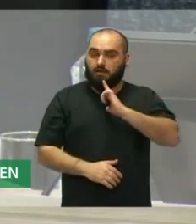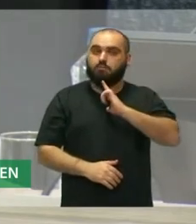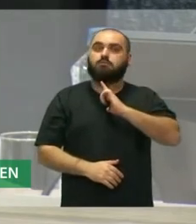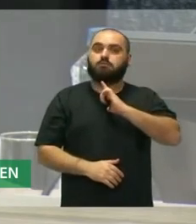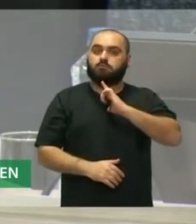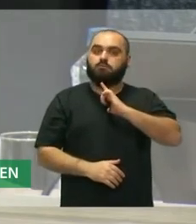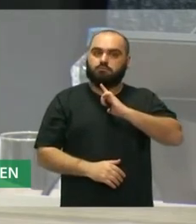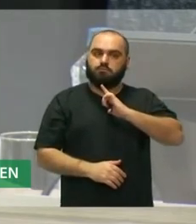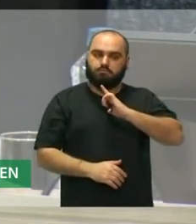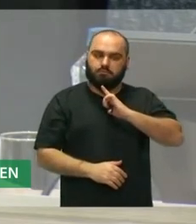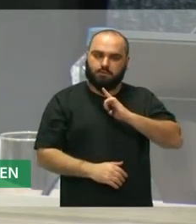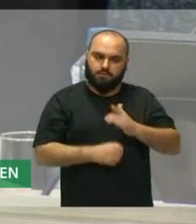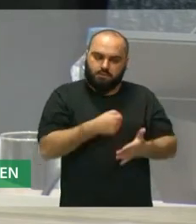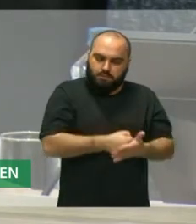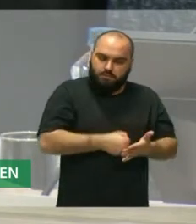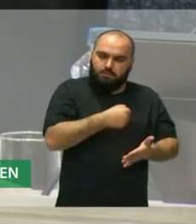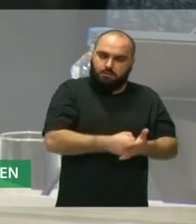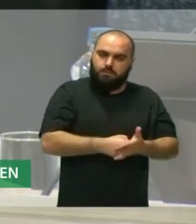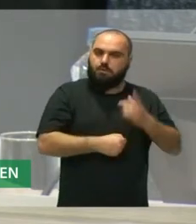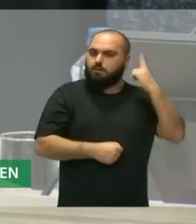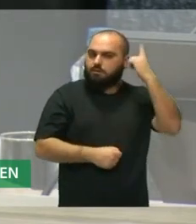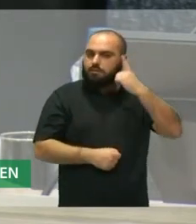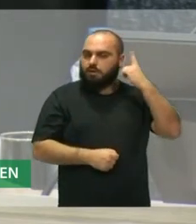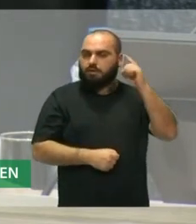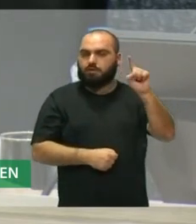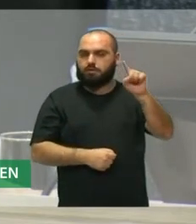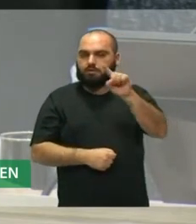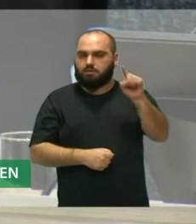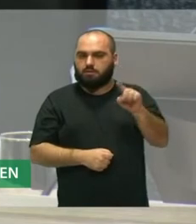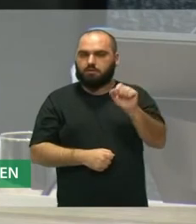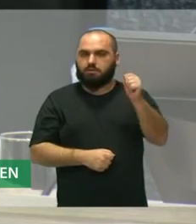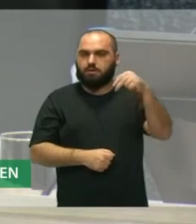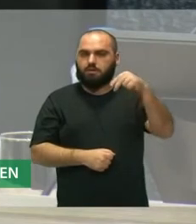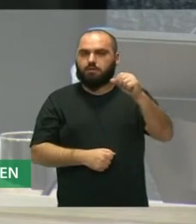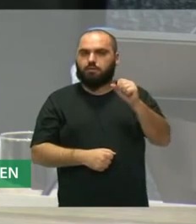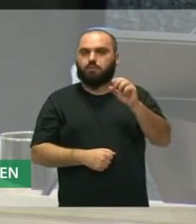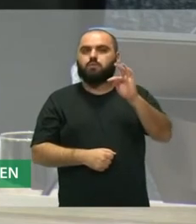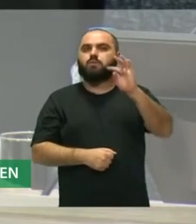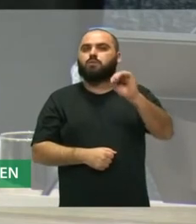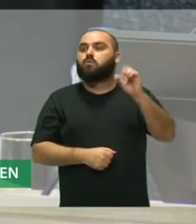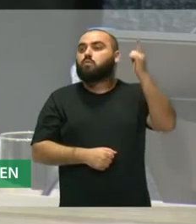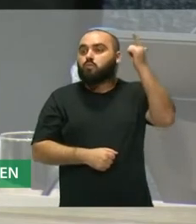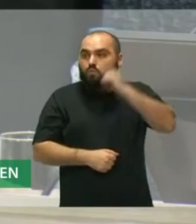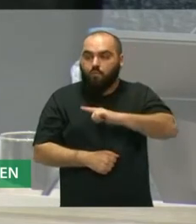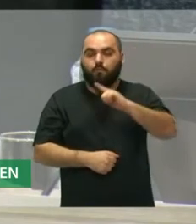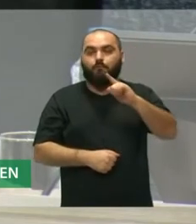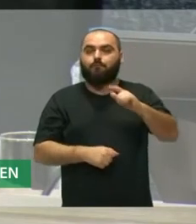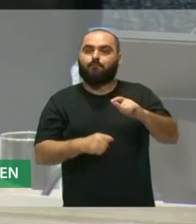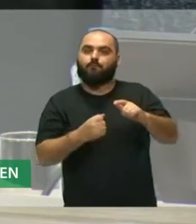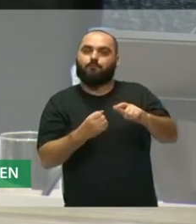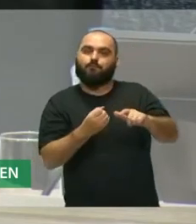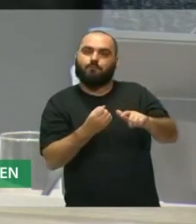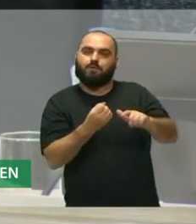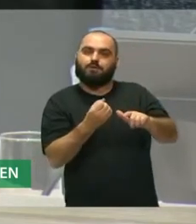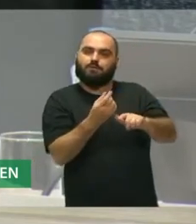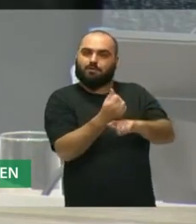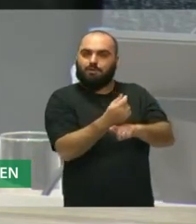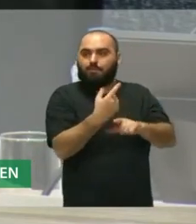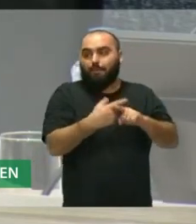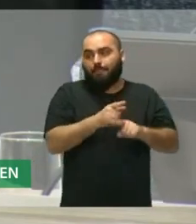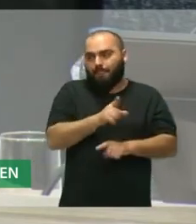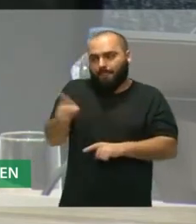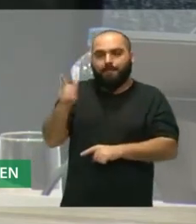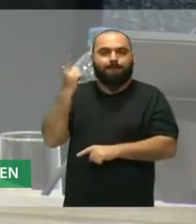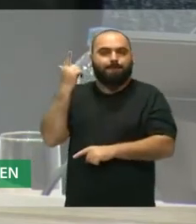grande da deputada Zanotto, no sentido de conseguir verba, né? Porque ela foi a autora da emenda, de